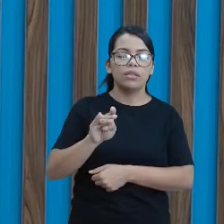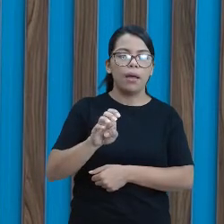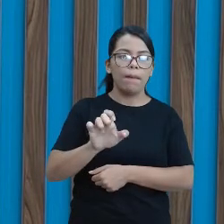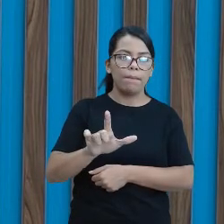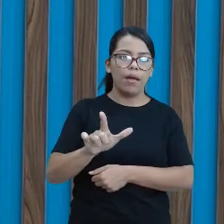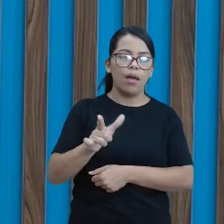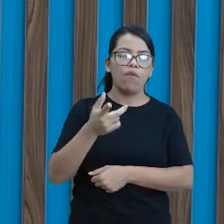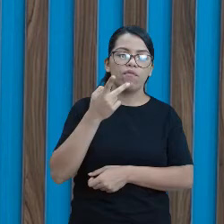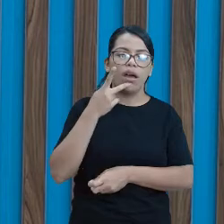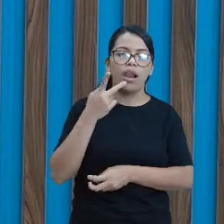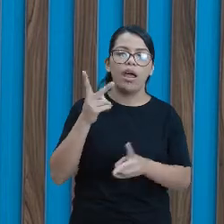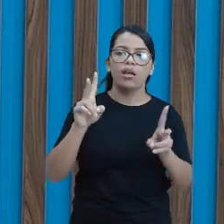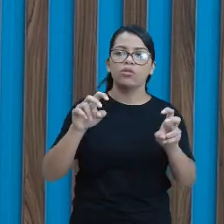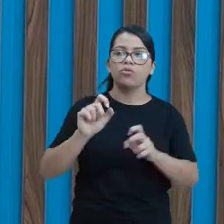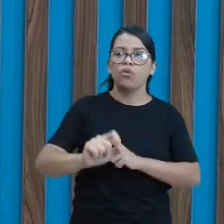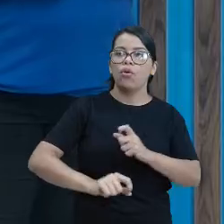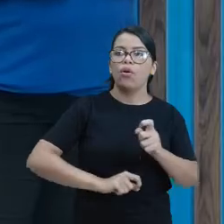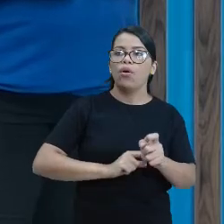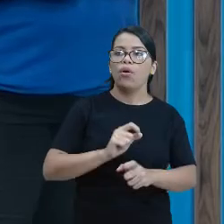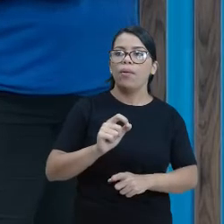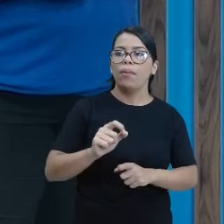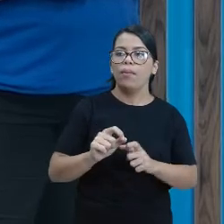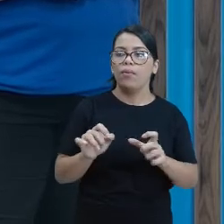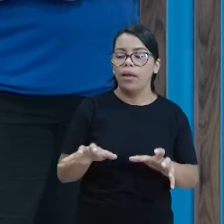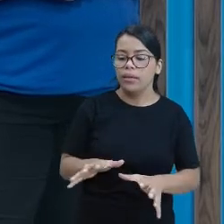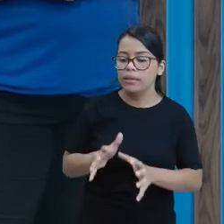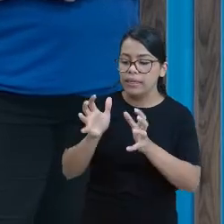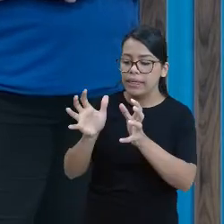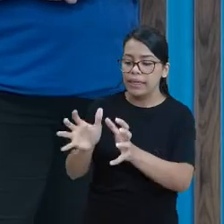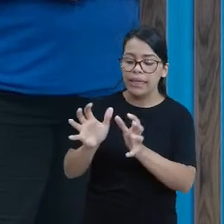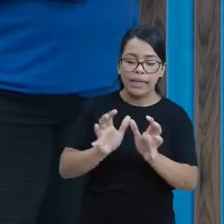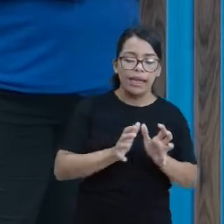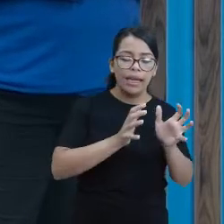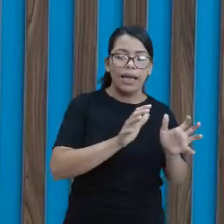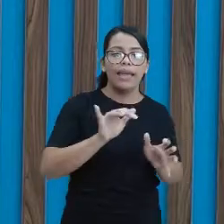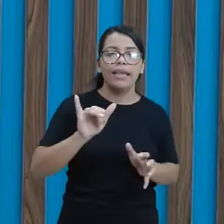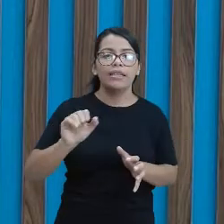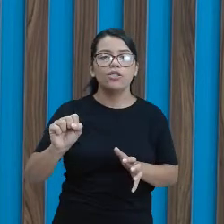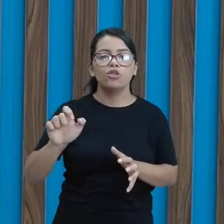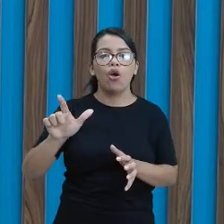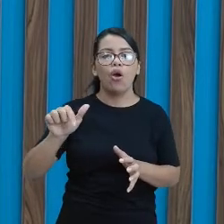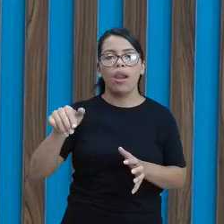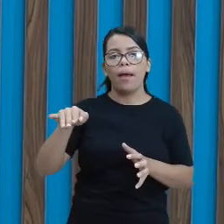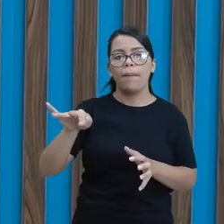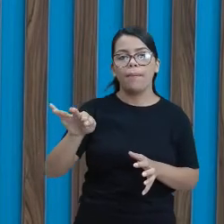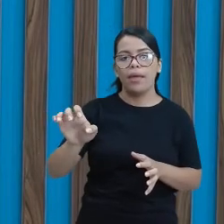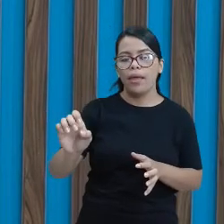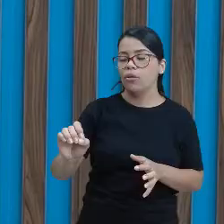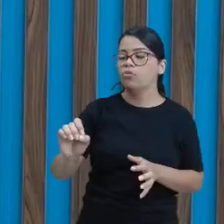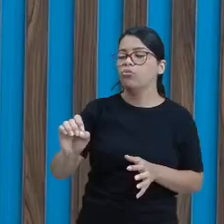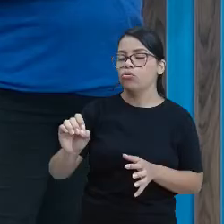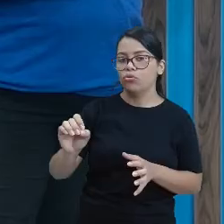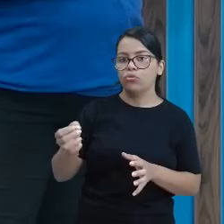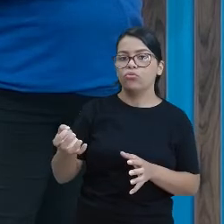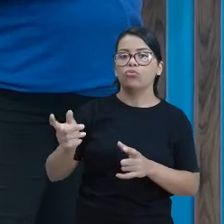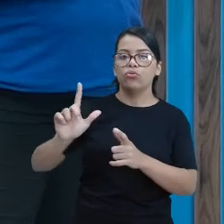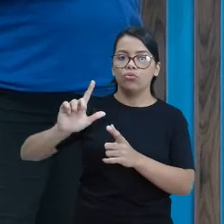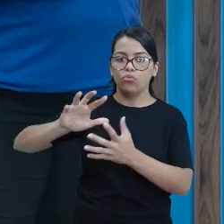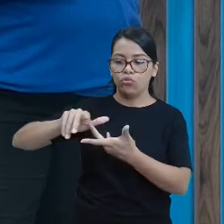o isolamento geográfico, né, professora? Fala aí para a gente um pouquinho dessa questão do isolamento, que